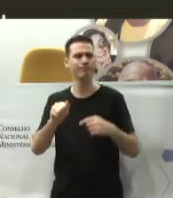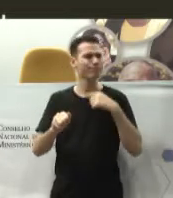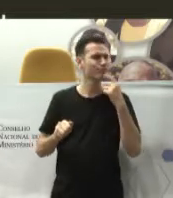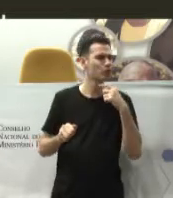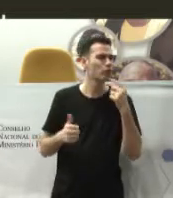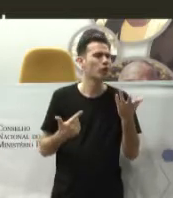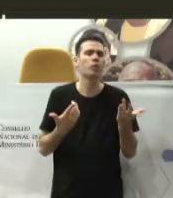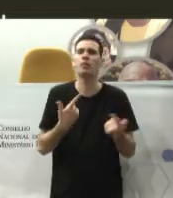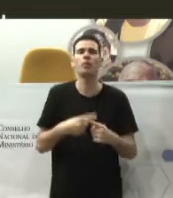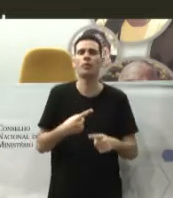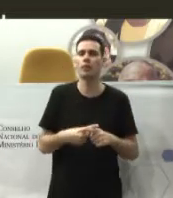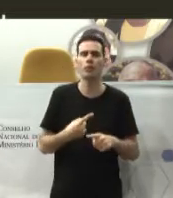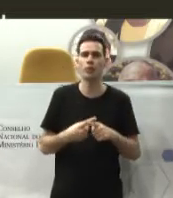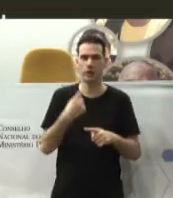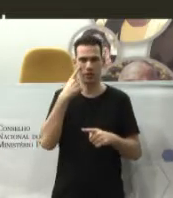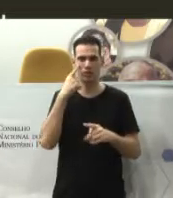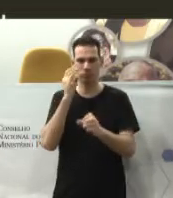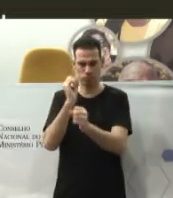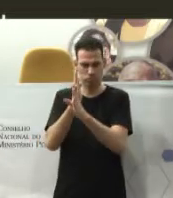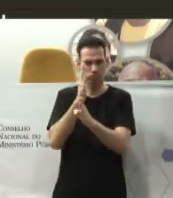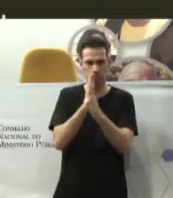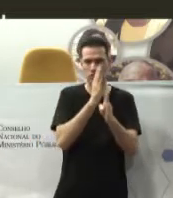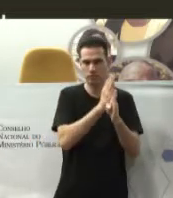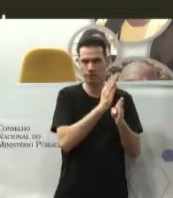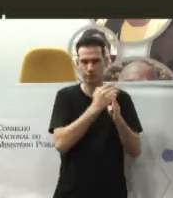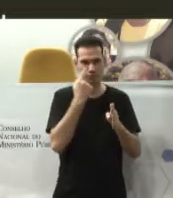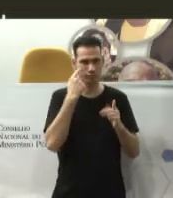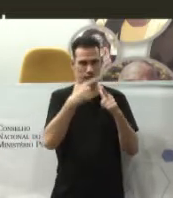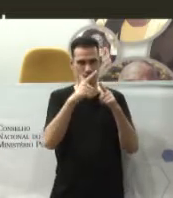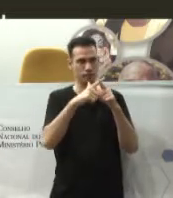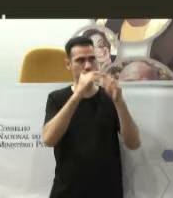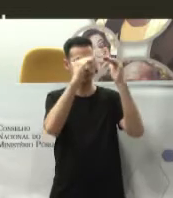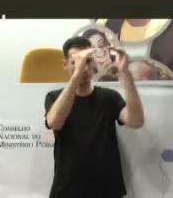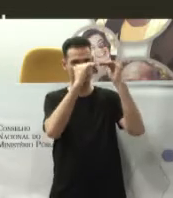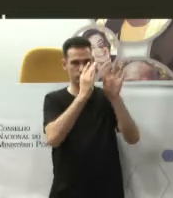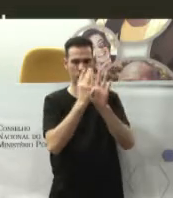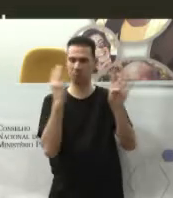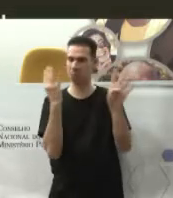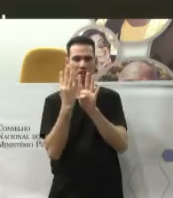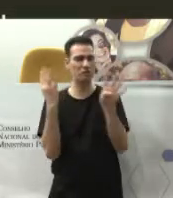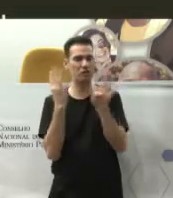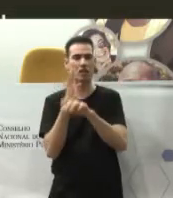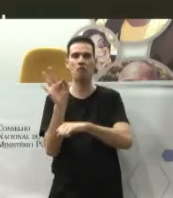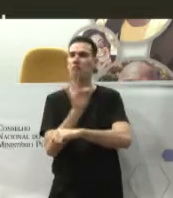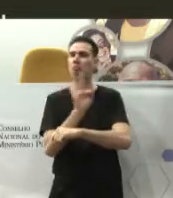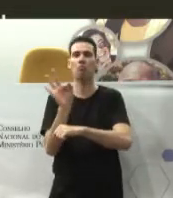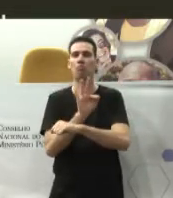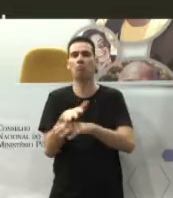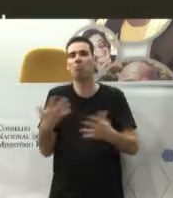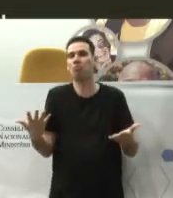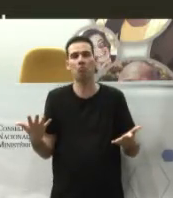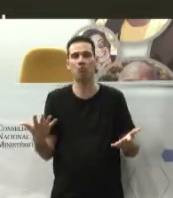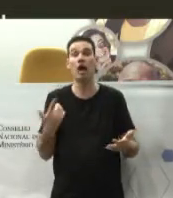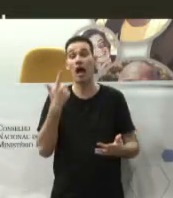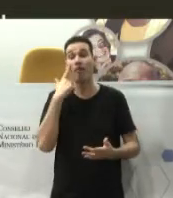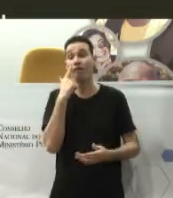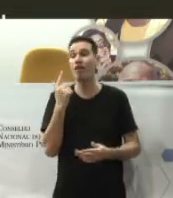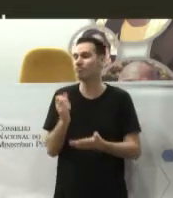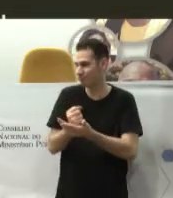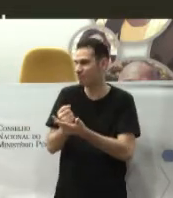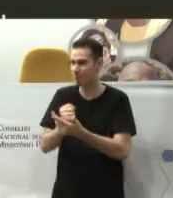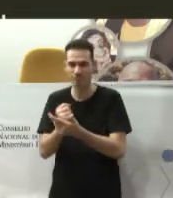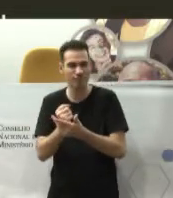E identificamos os seguintes problemas. Inexistência de filas formais, primeira pergunta. Ah, tudo bem, vamos regularizar a